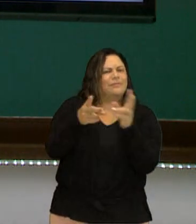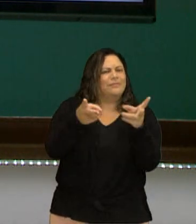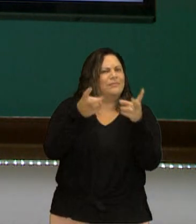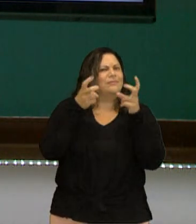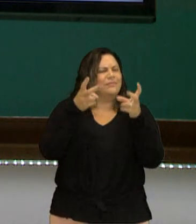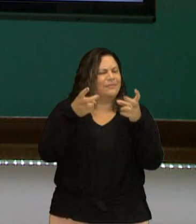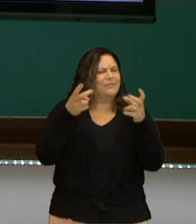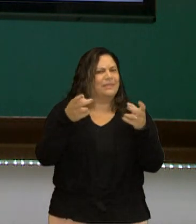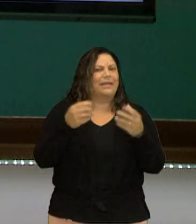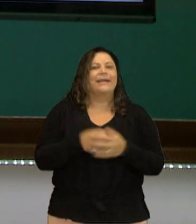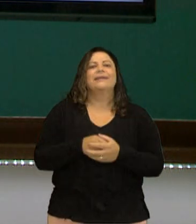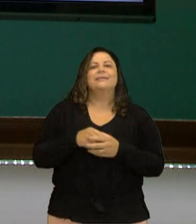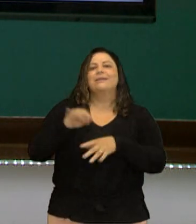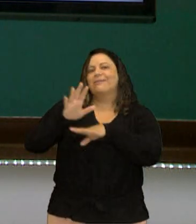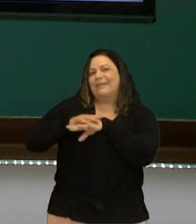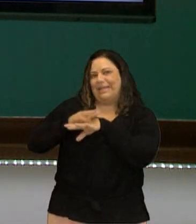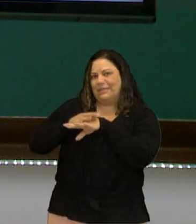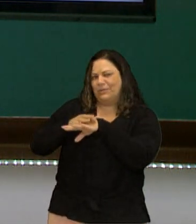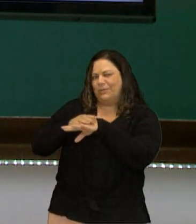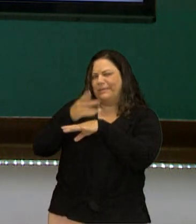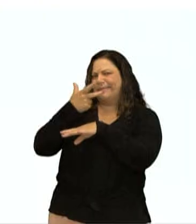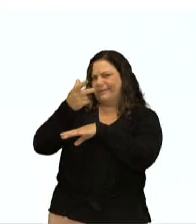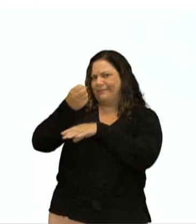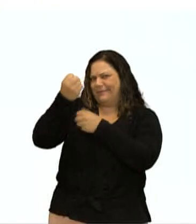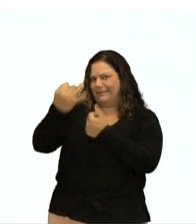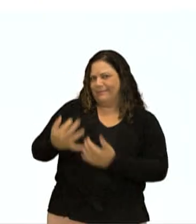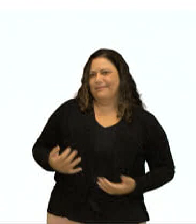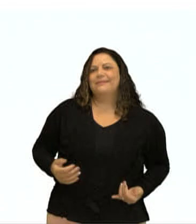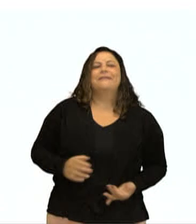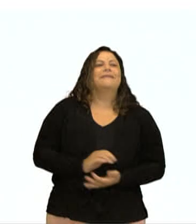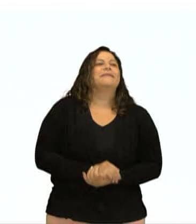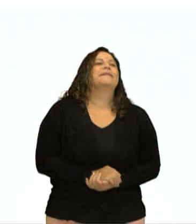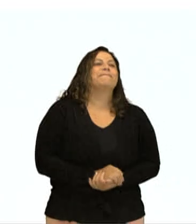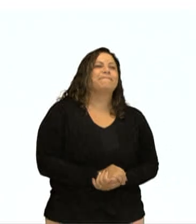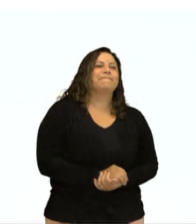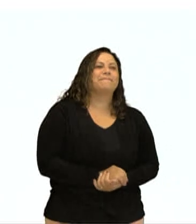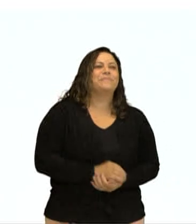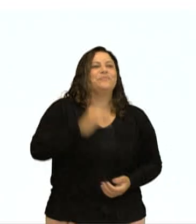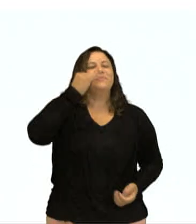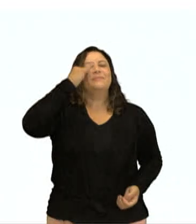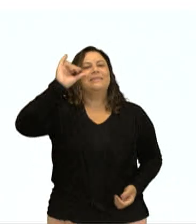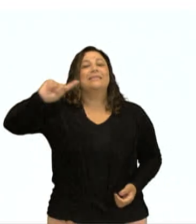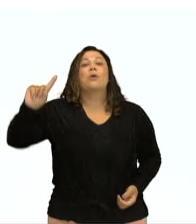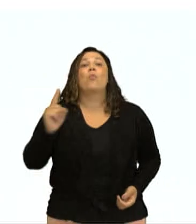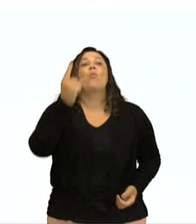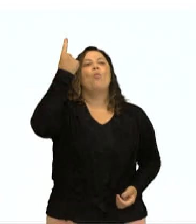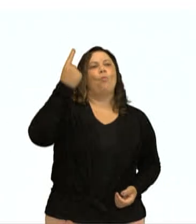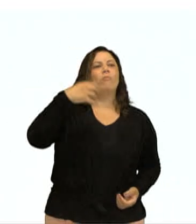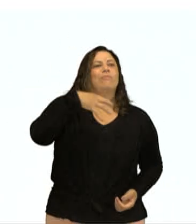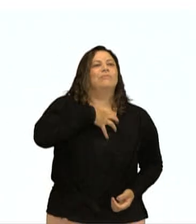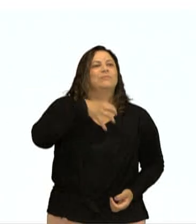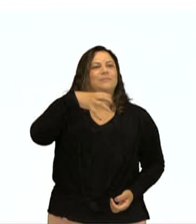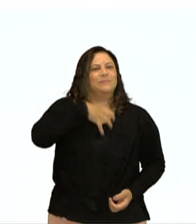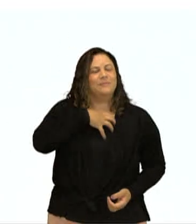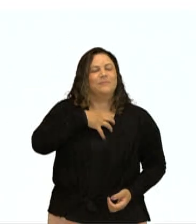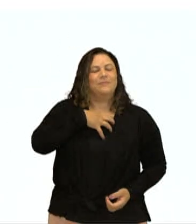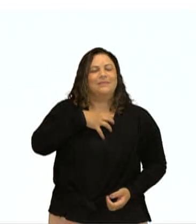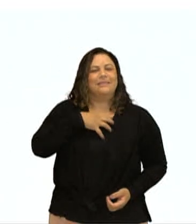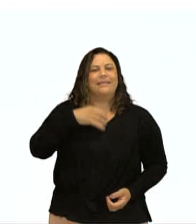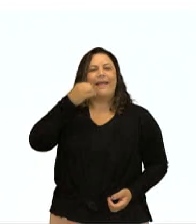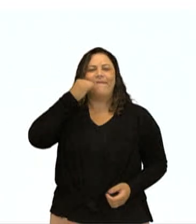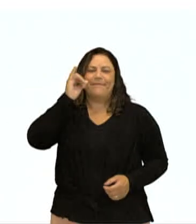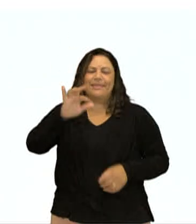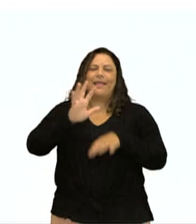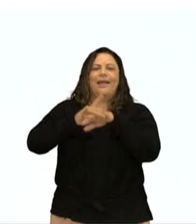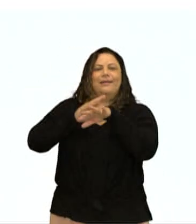atenção nessas doenças que eu falei até agora? A prevenção é a única maneira de prevenir doenças causadas por bactérias, para